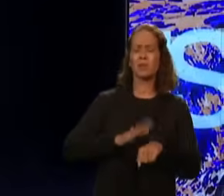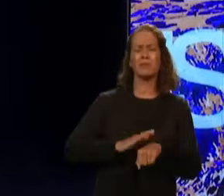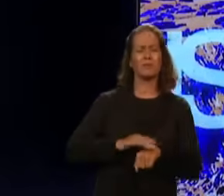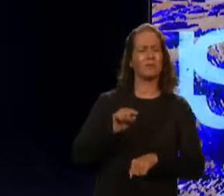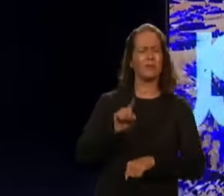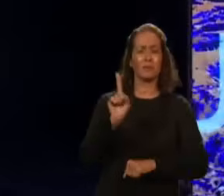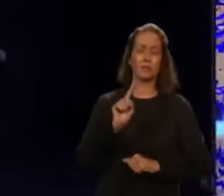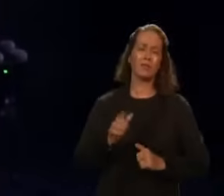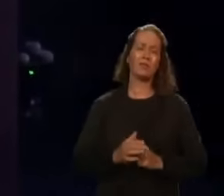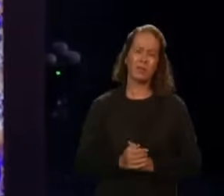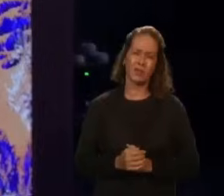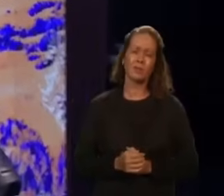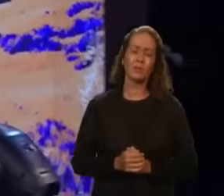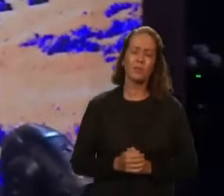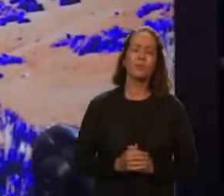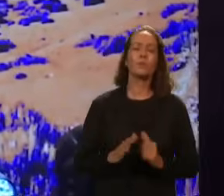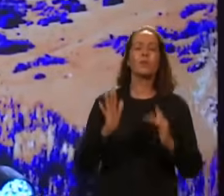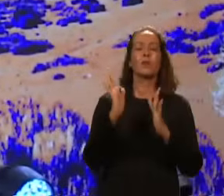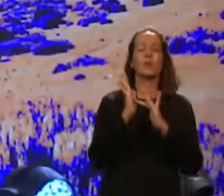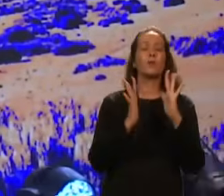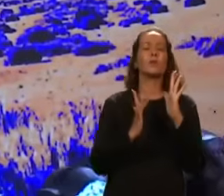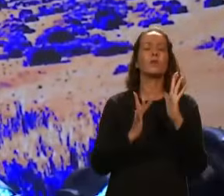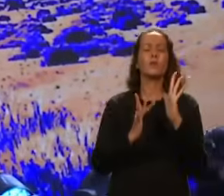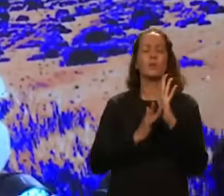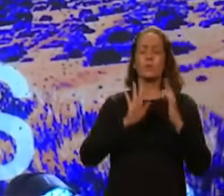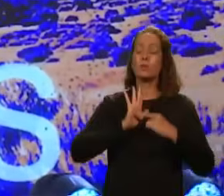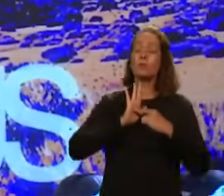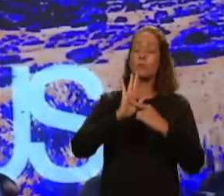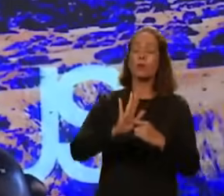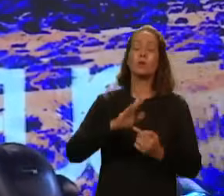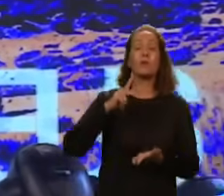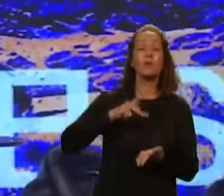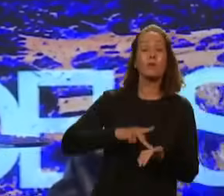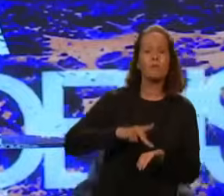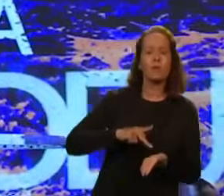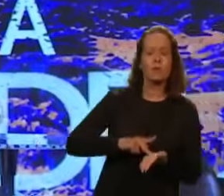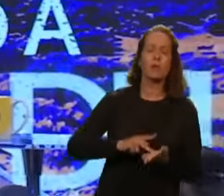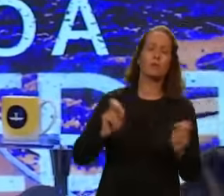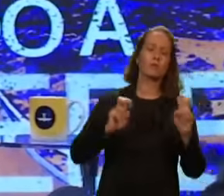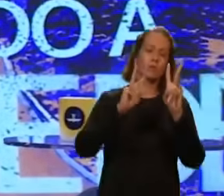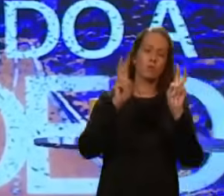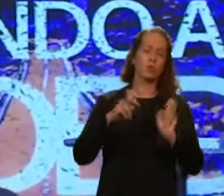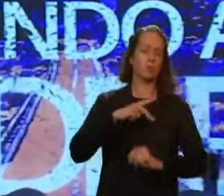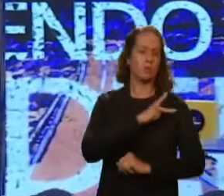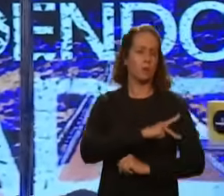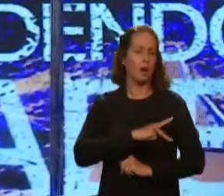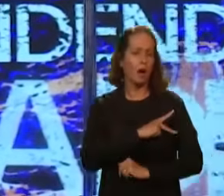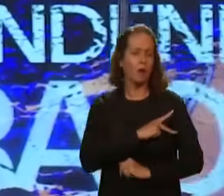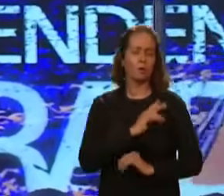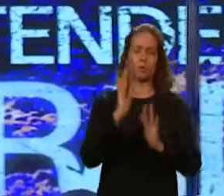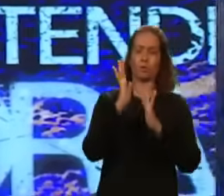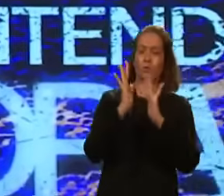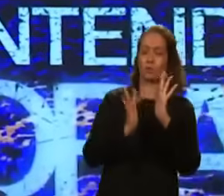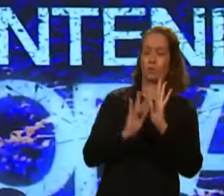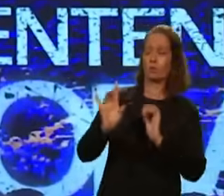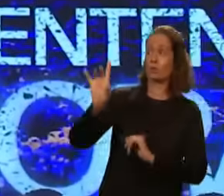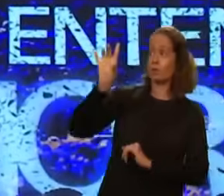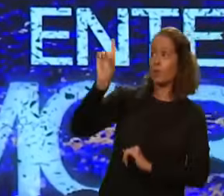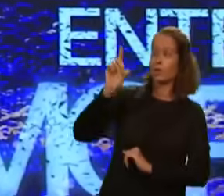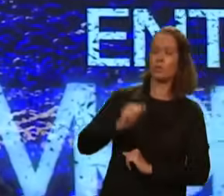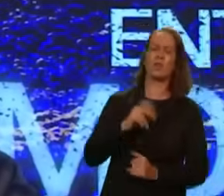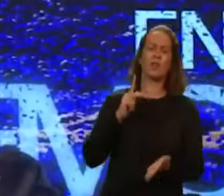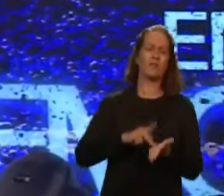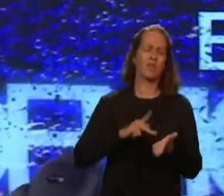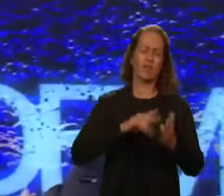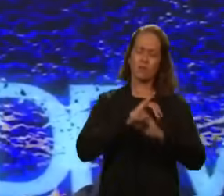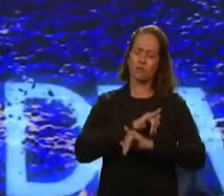passa pano para Jesus, não passa pano para Paulo, não passa pano para Deus, para ninguém. A Bíblia fala o que tem que ser falado.